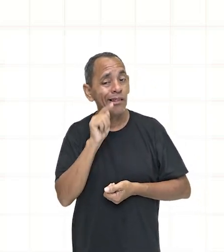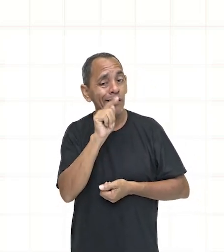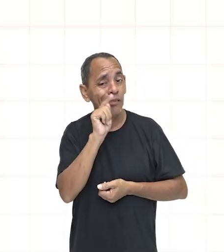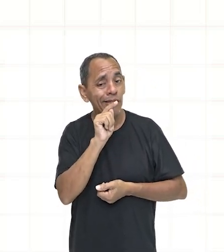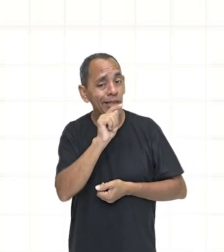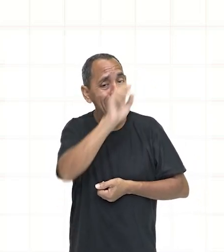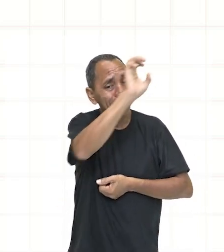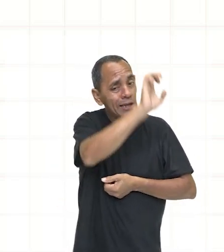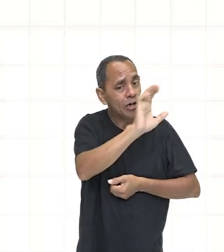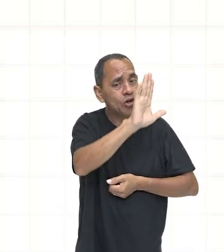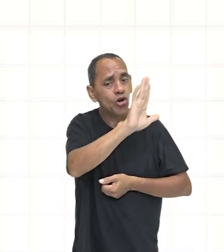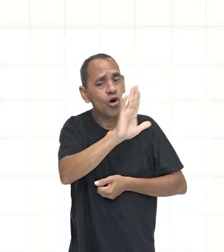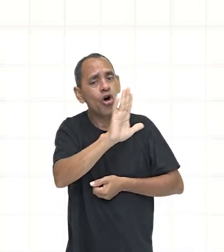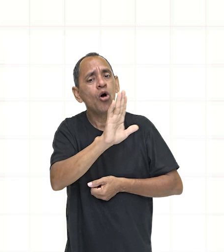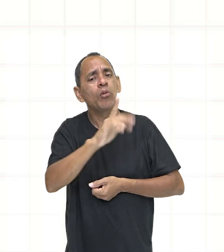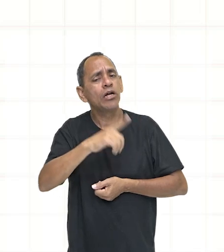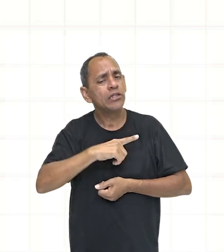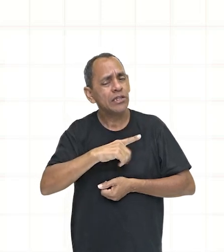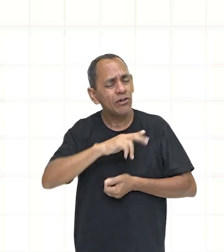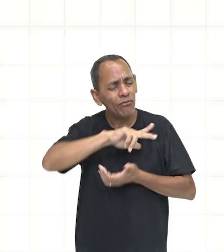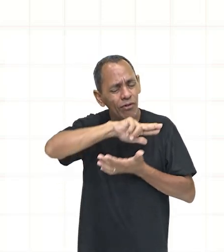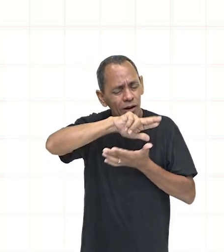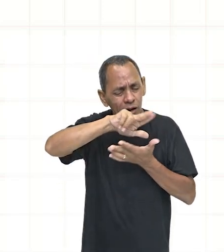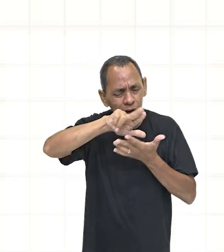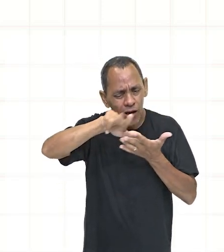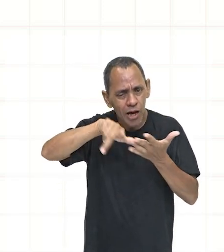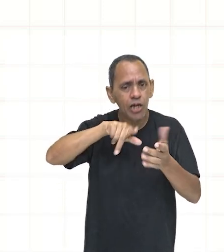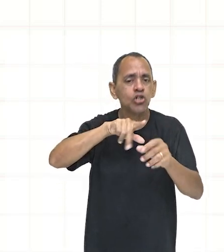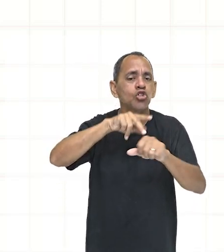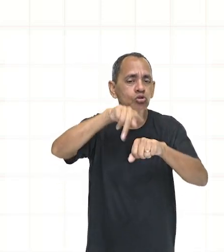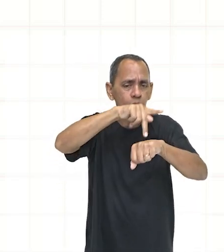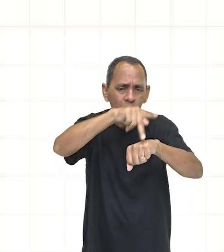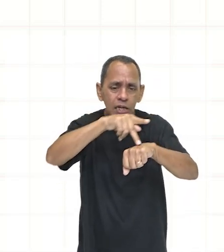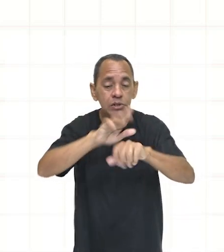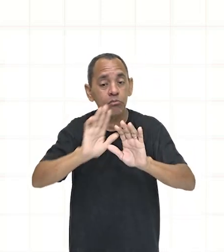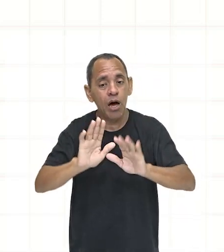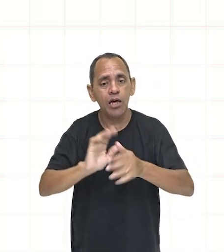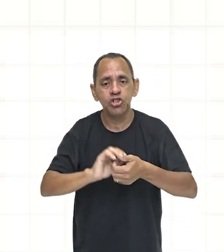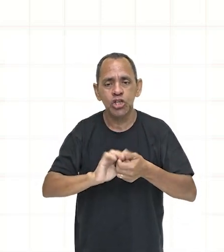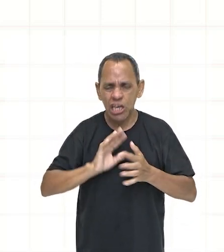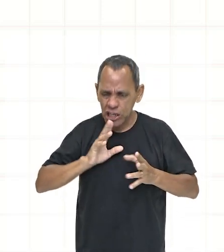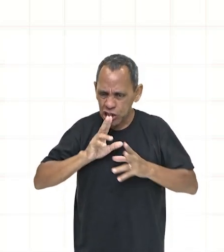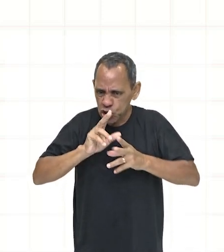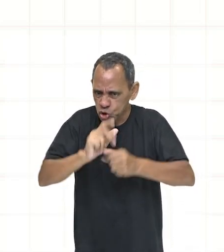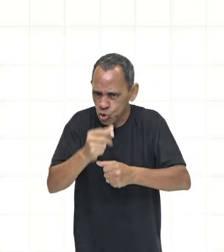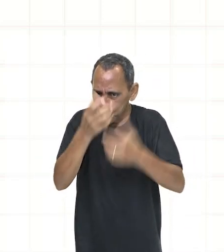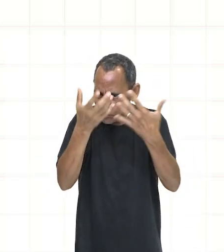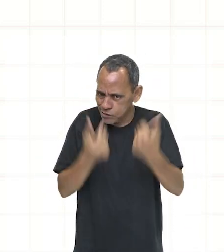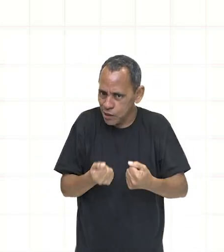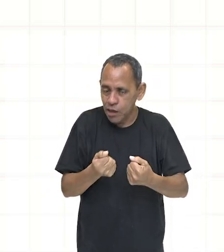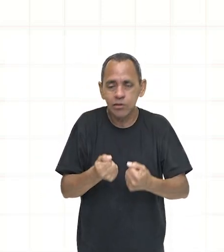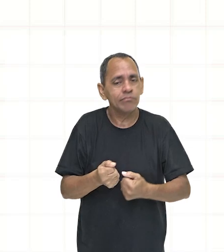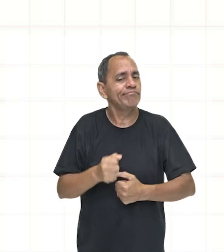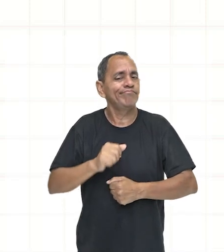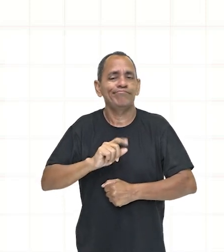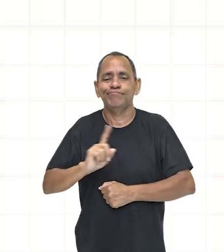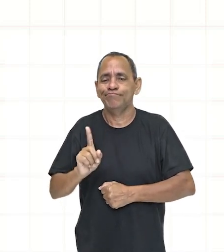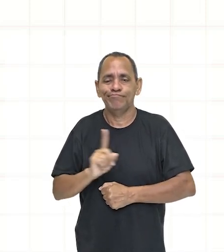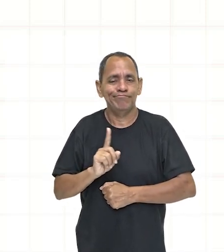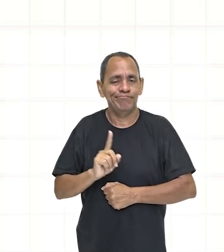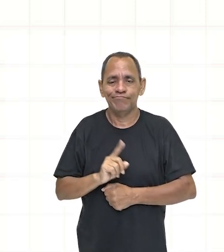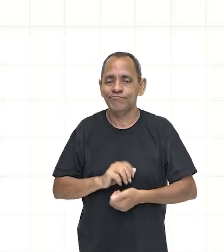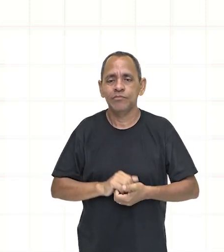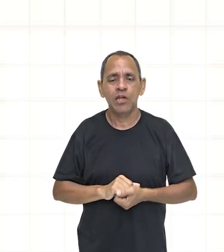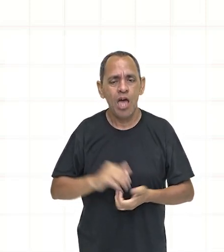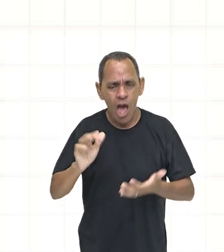né, ela vai ter vários países, mas nem todos quiseram adotar não, tá? Mas a maioria